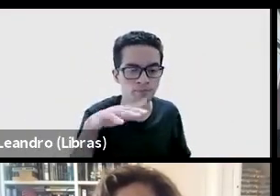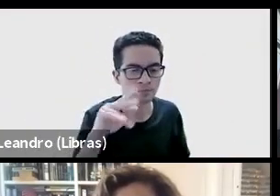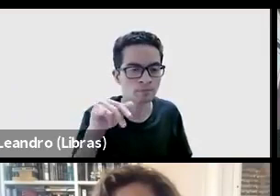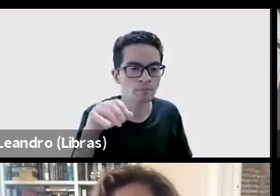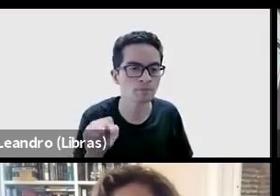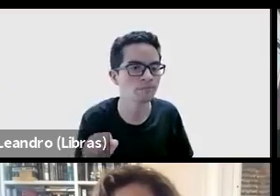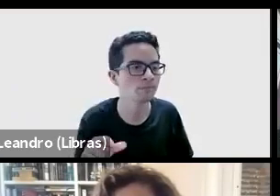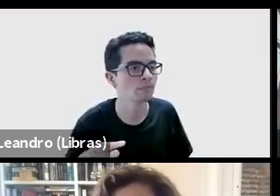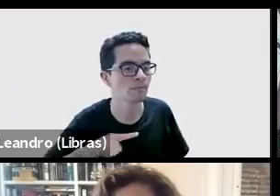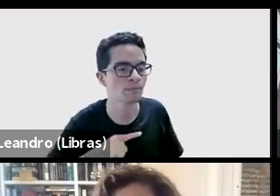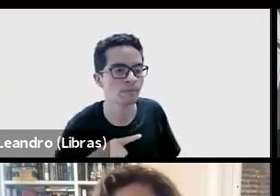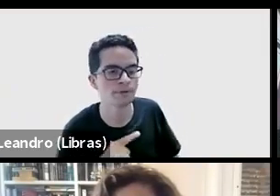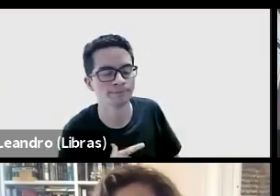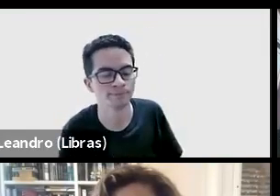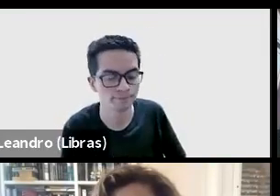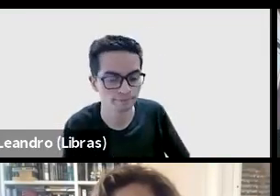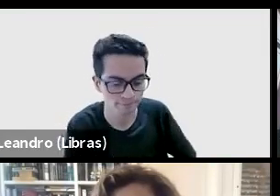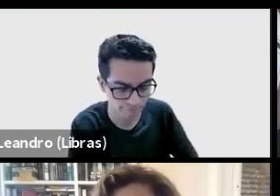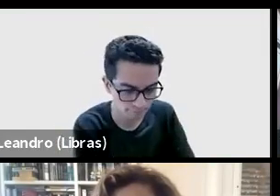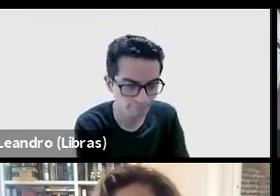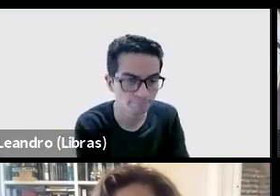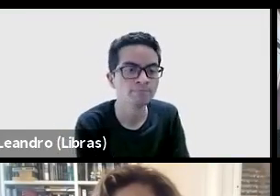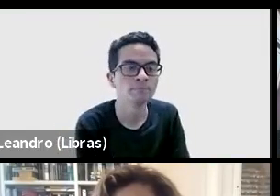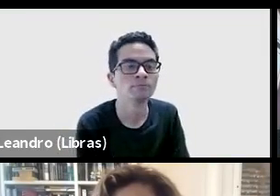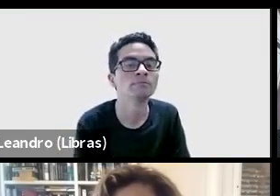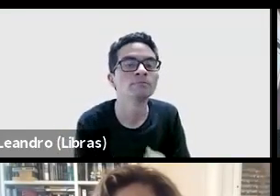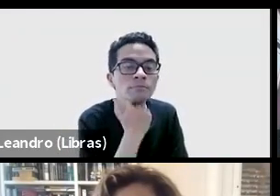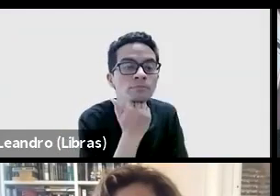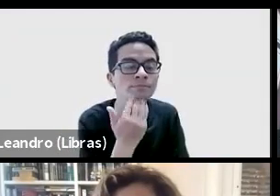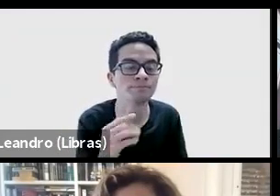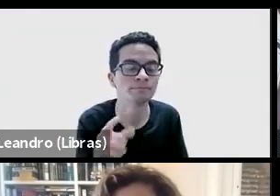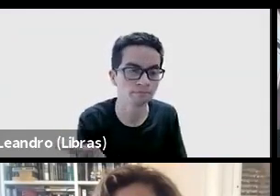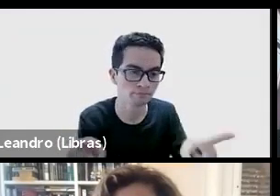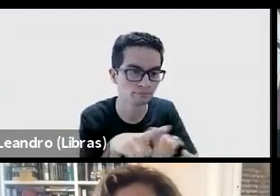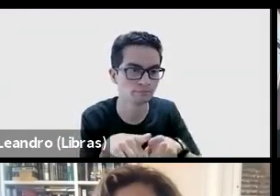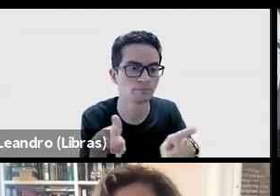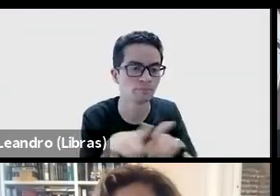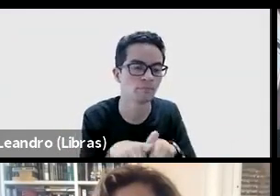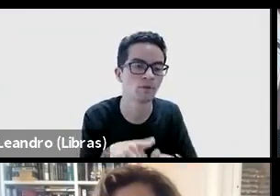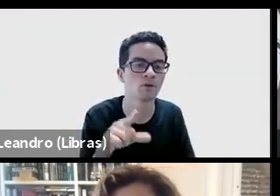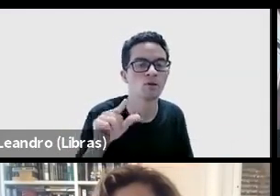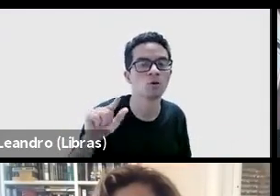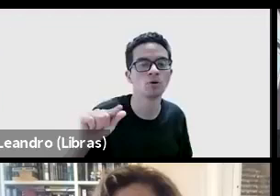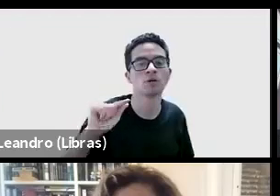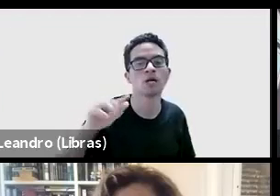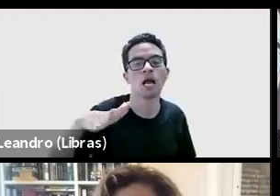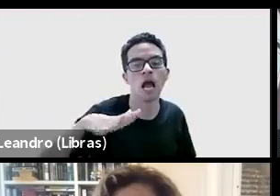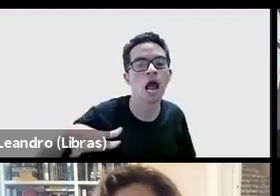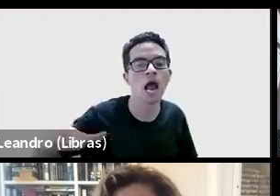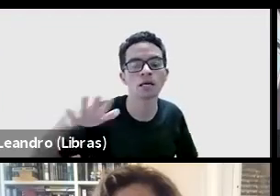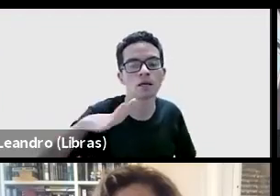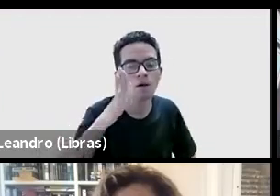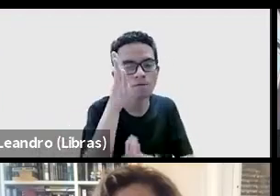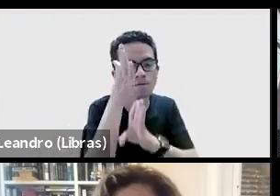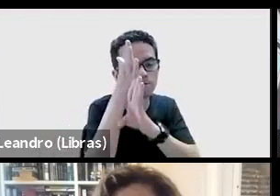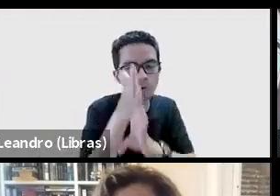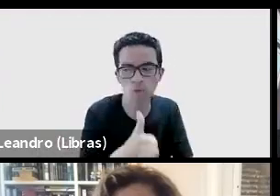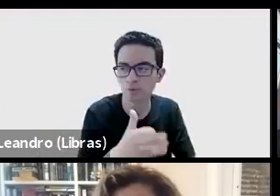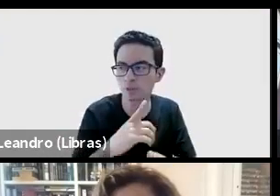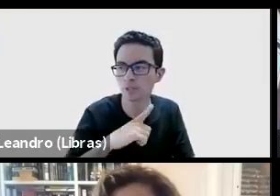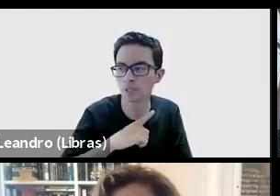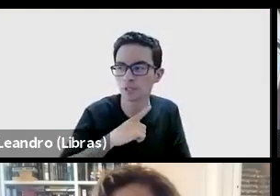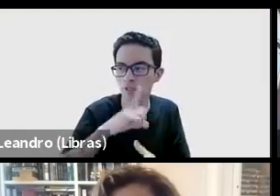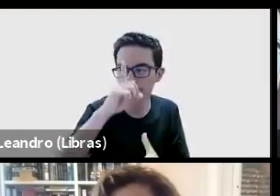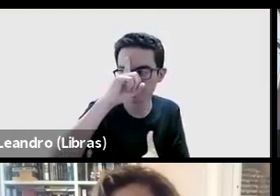né, e também, enfim, né, sobre quais os rumos aí que a gente pode tomar, quais